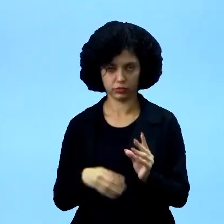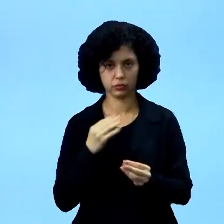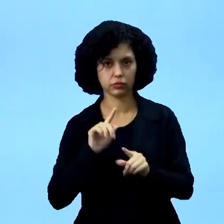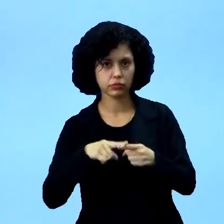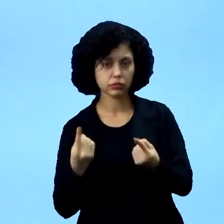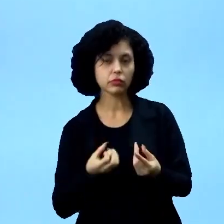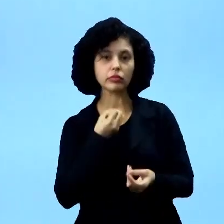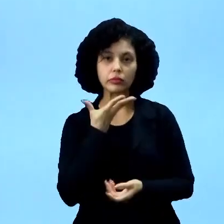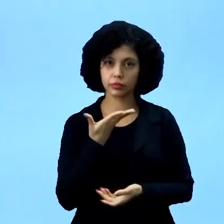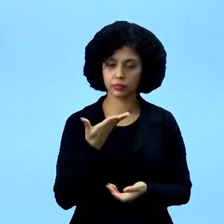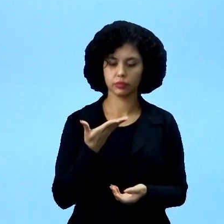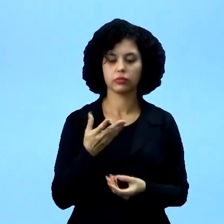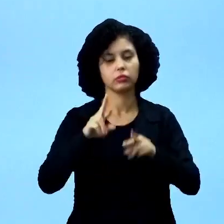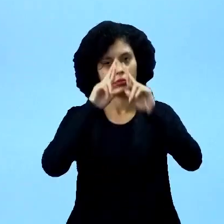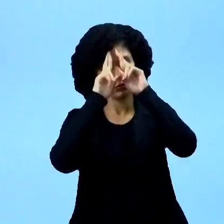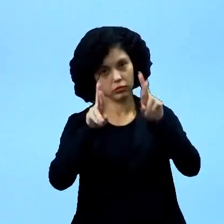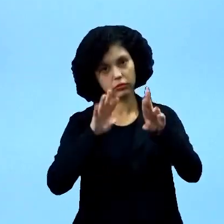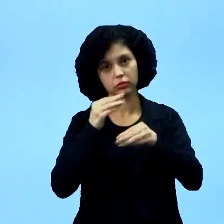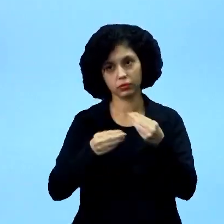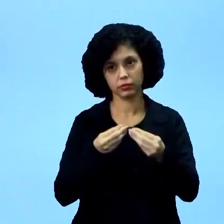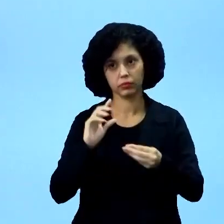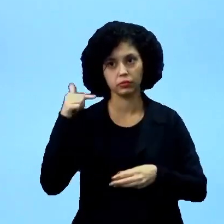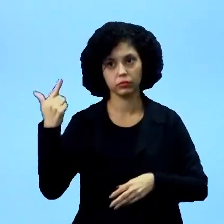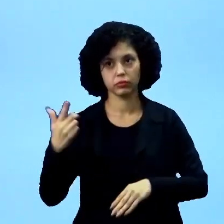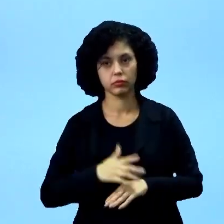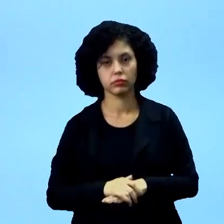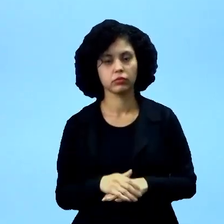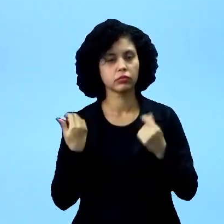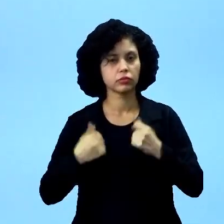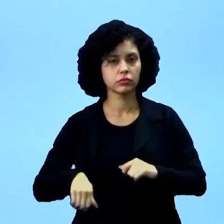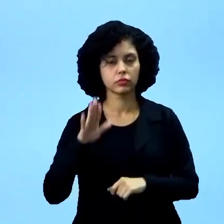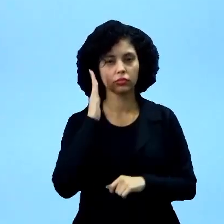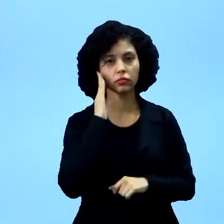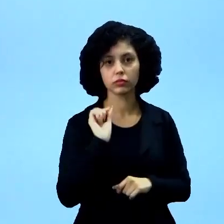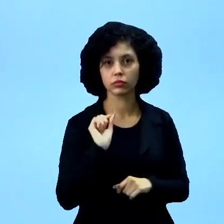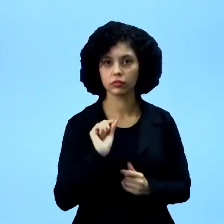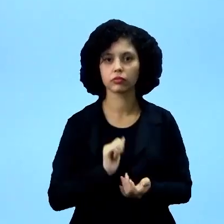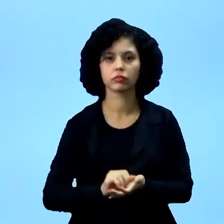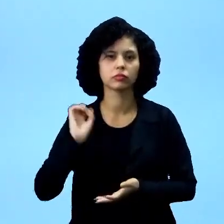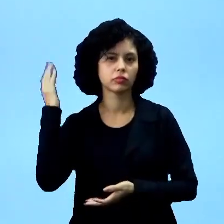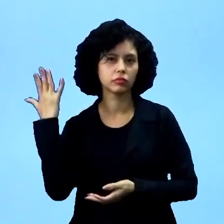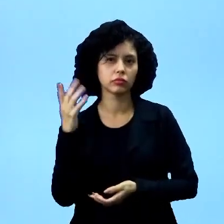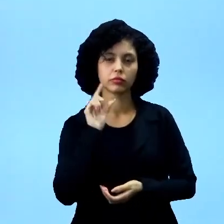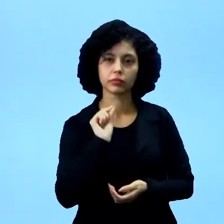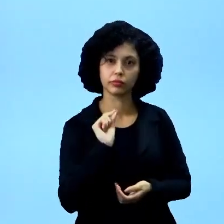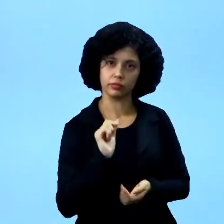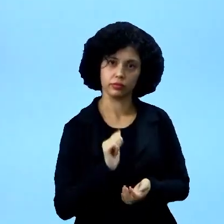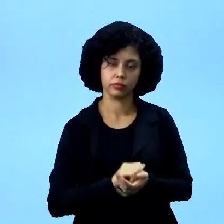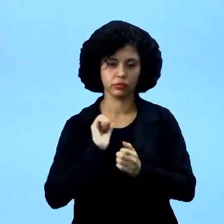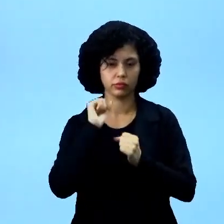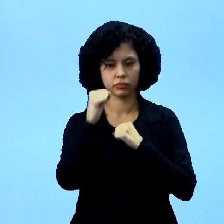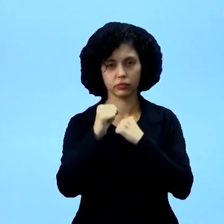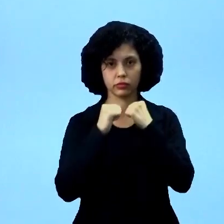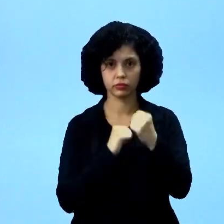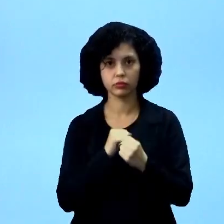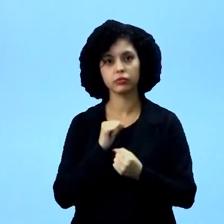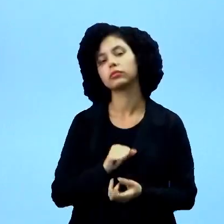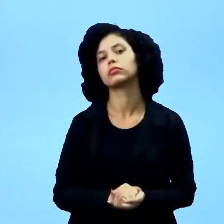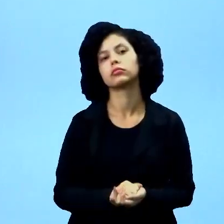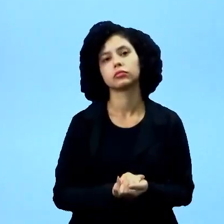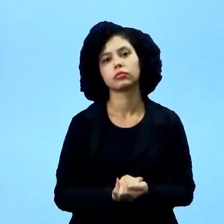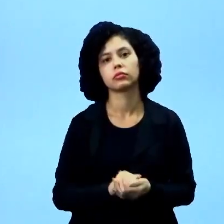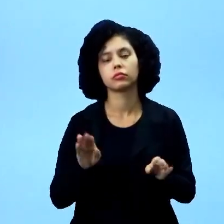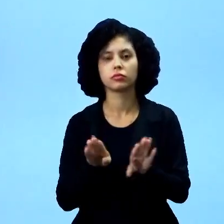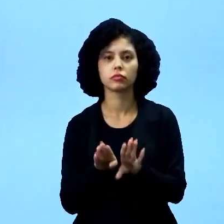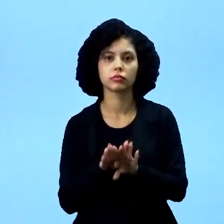mas é tão bom e tão mais respeitado quanto. Então a gente precisa entender que, no caso das lutas, a gente deve propiciar e oportunizar